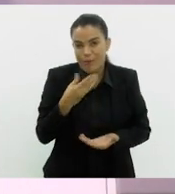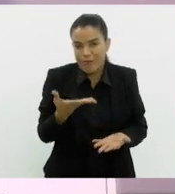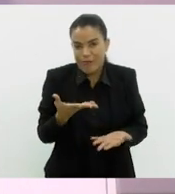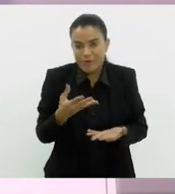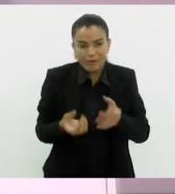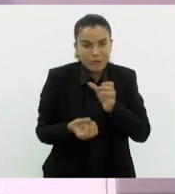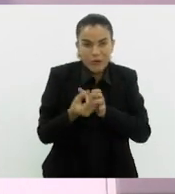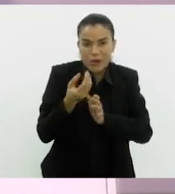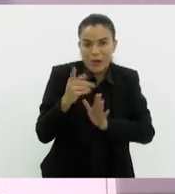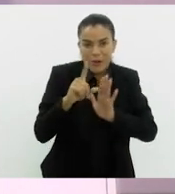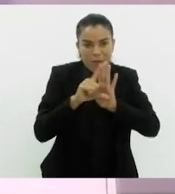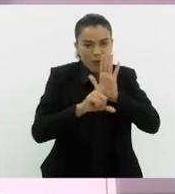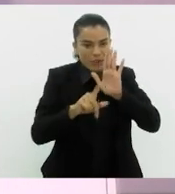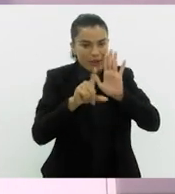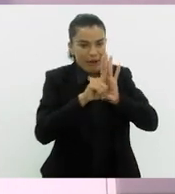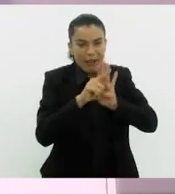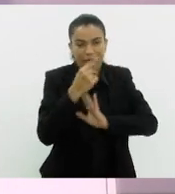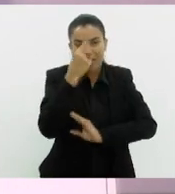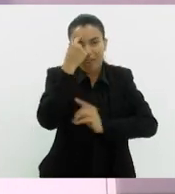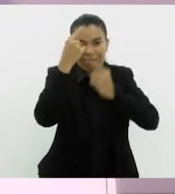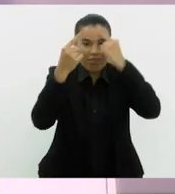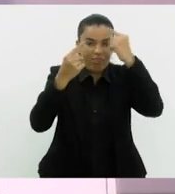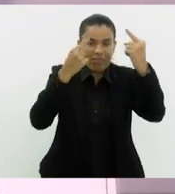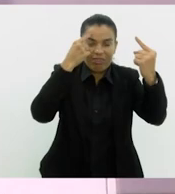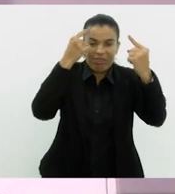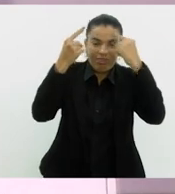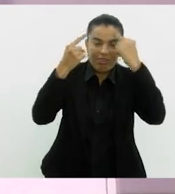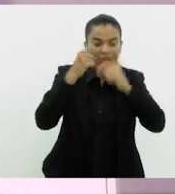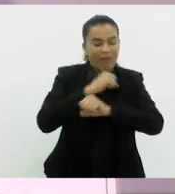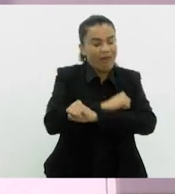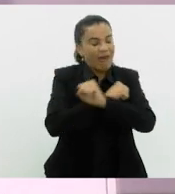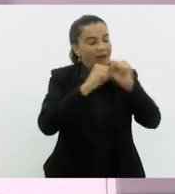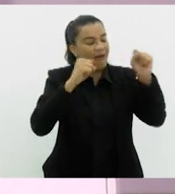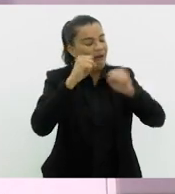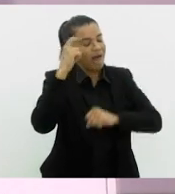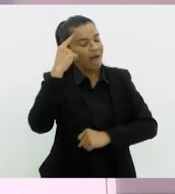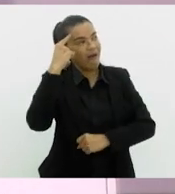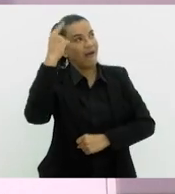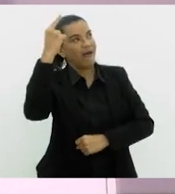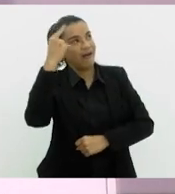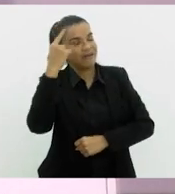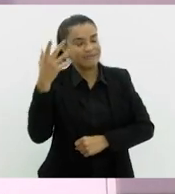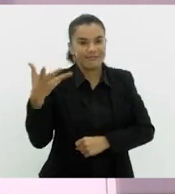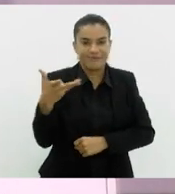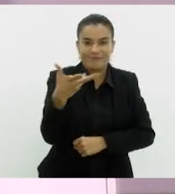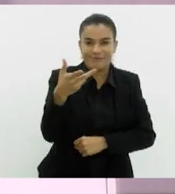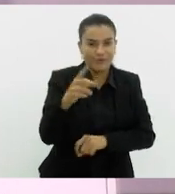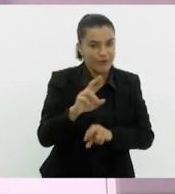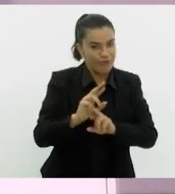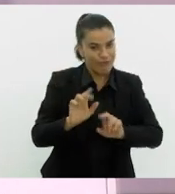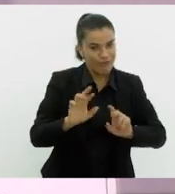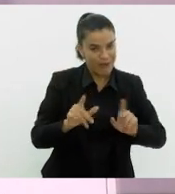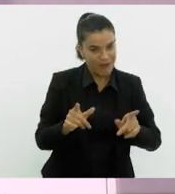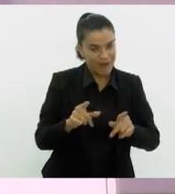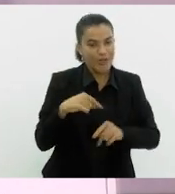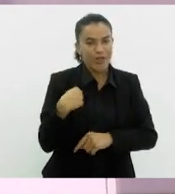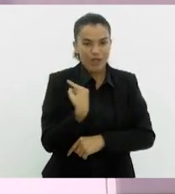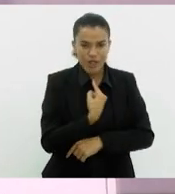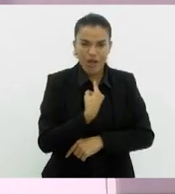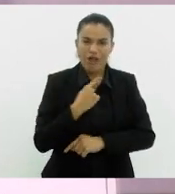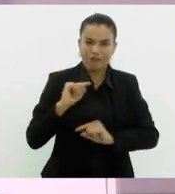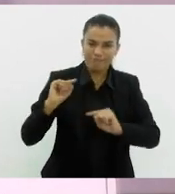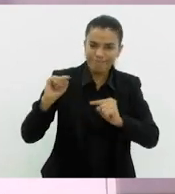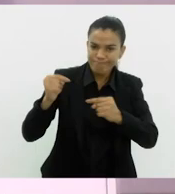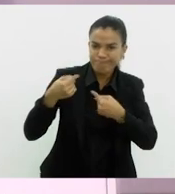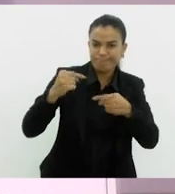faz projeto de lei que a gente tirou da nossa cabeça, acordamos um dia e temos ideias maravilhosas, não é assim. Somos